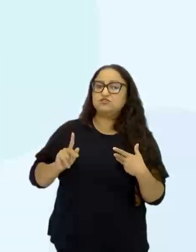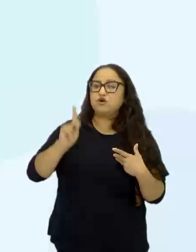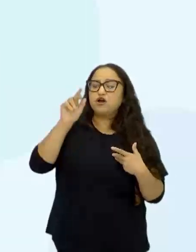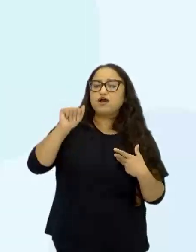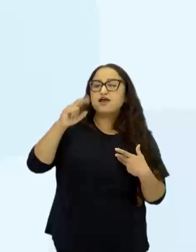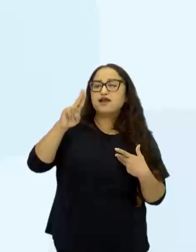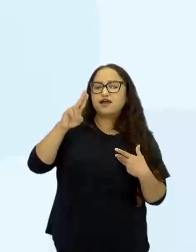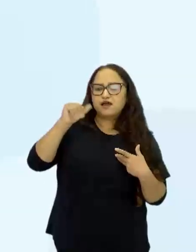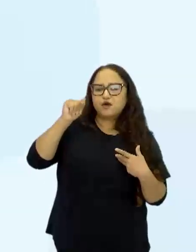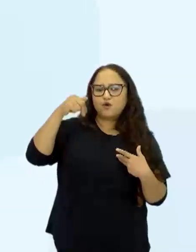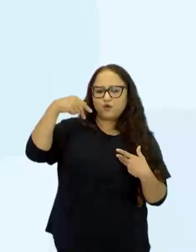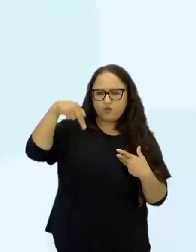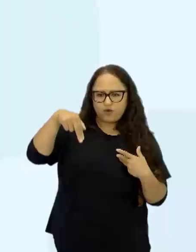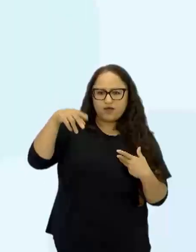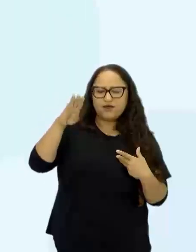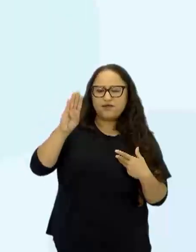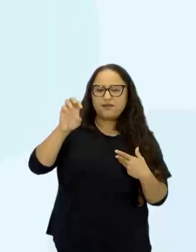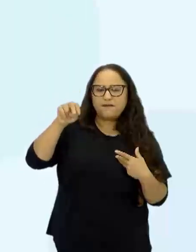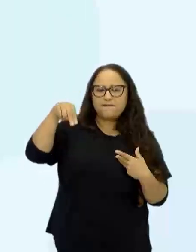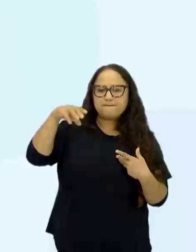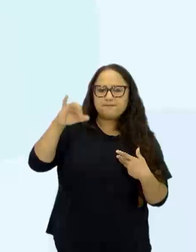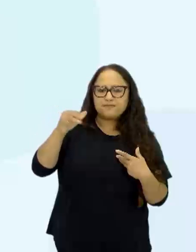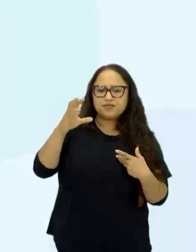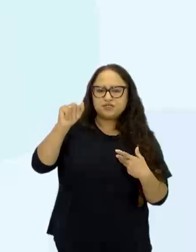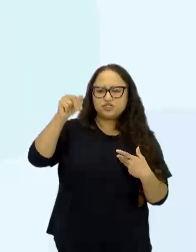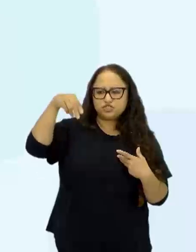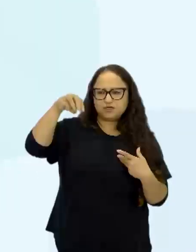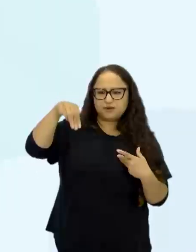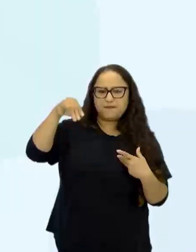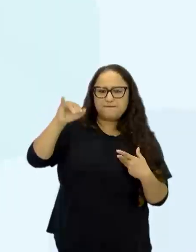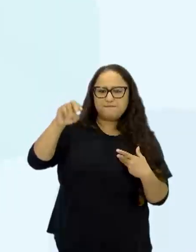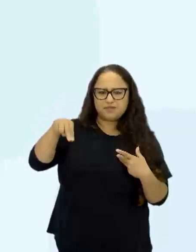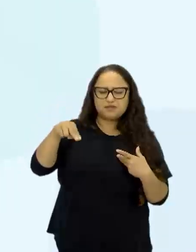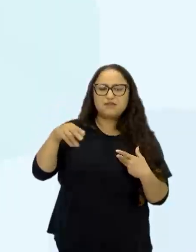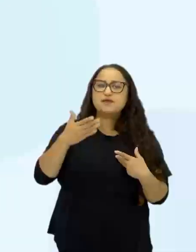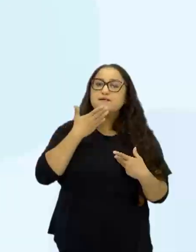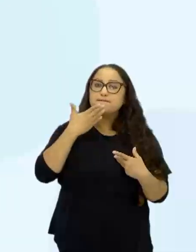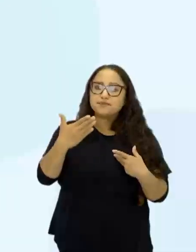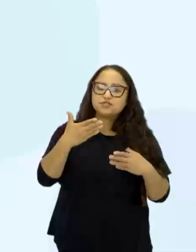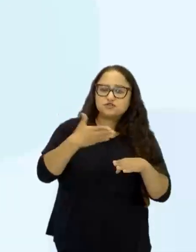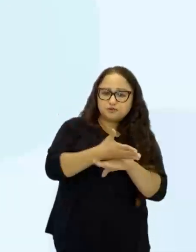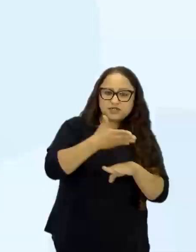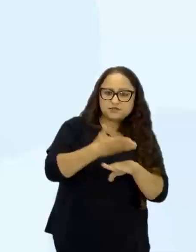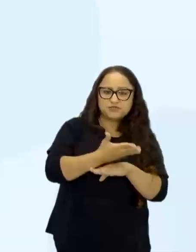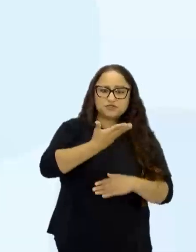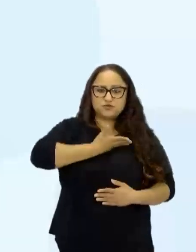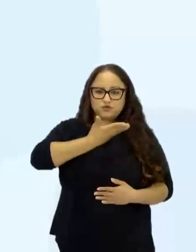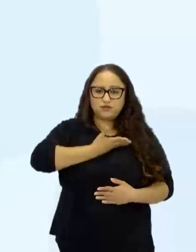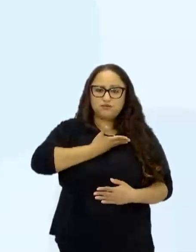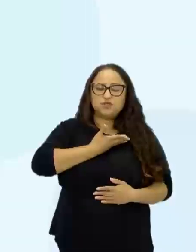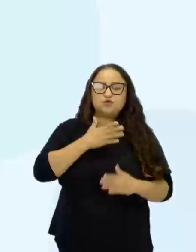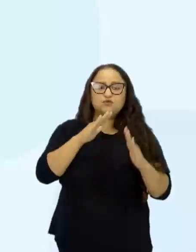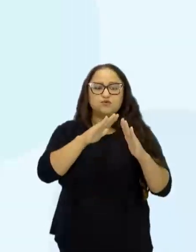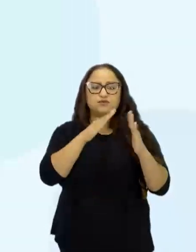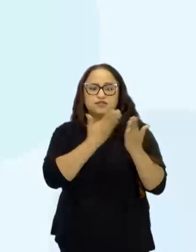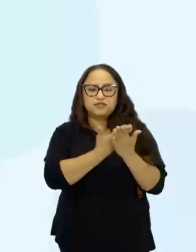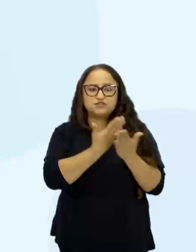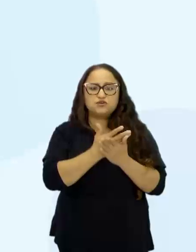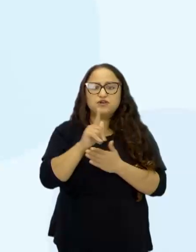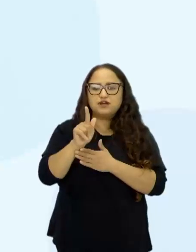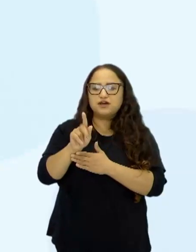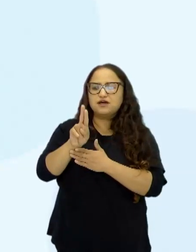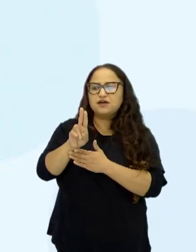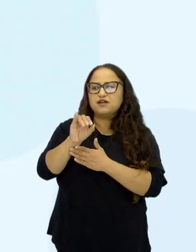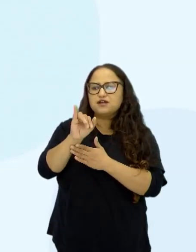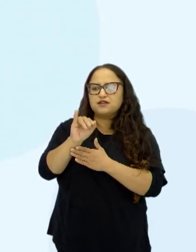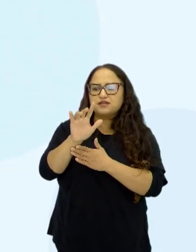Cauã Benjamin Trombin Silva é embaixador também, e ele pediu a participação do amigo da escola, o Guilherme Nascimento de Souza,